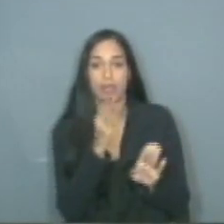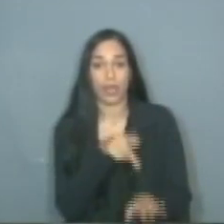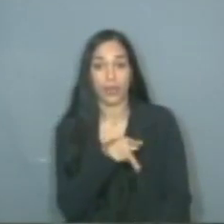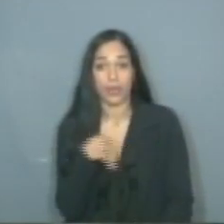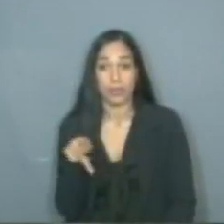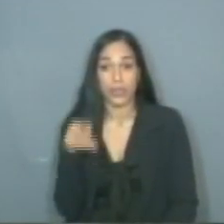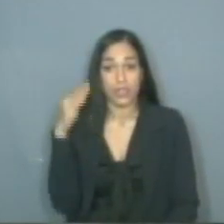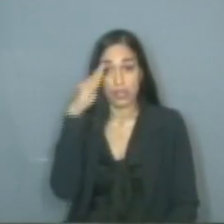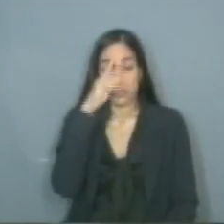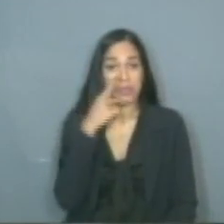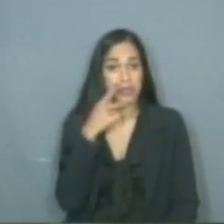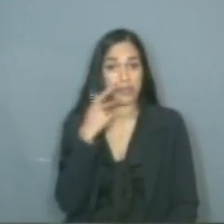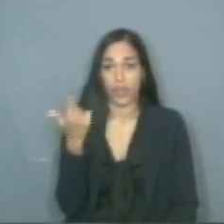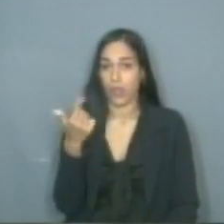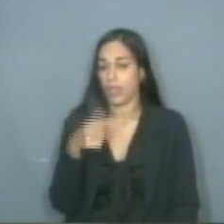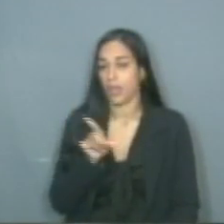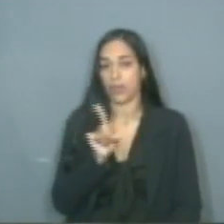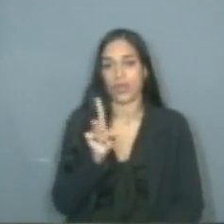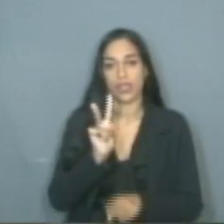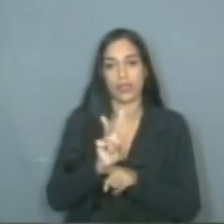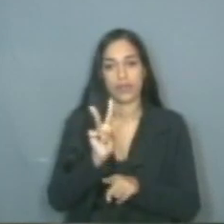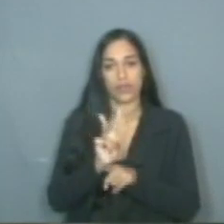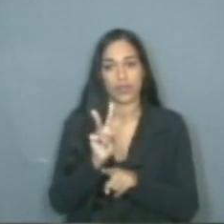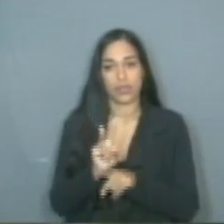Bolsonaro disse que não ia investigar.